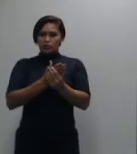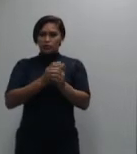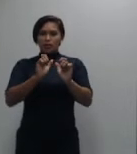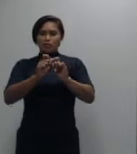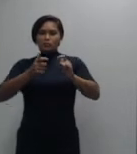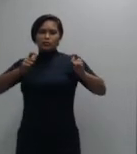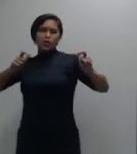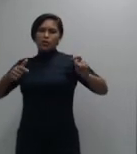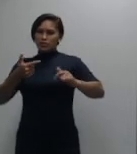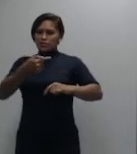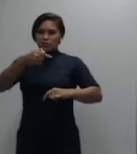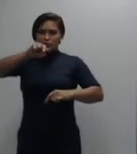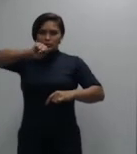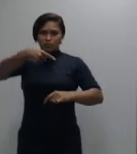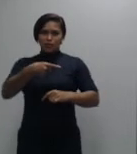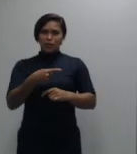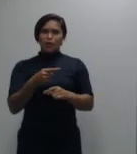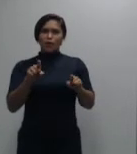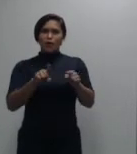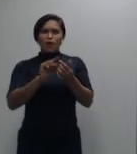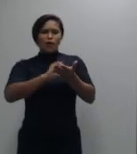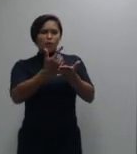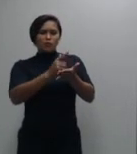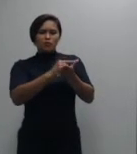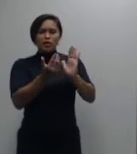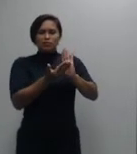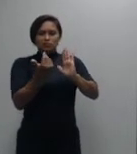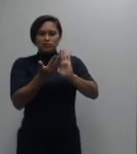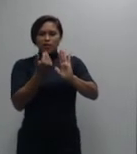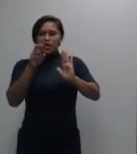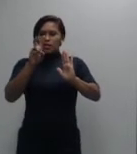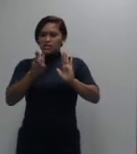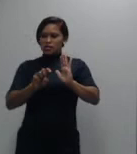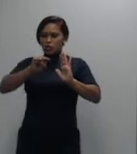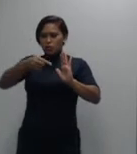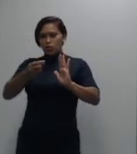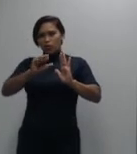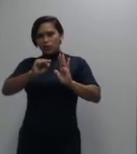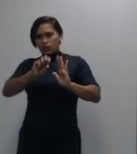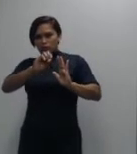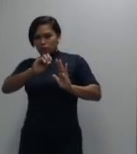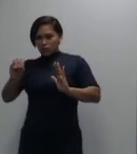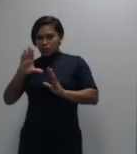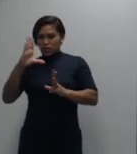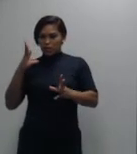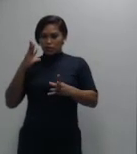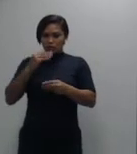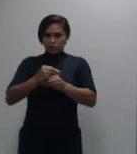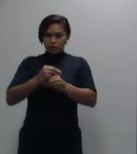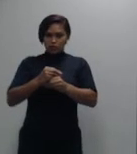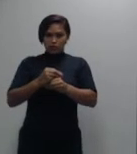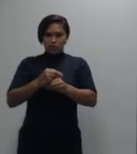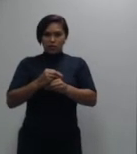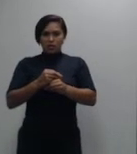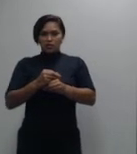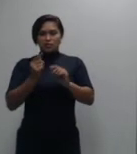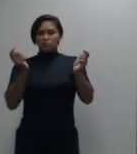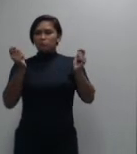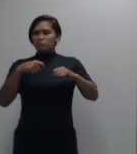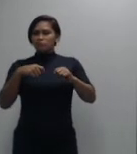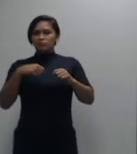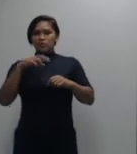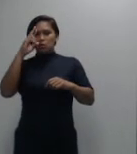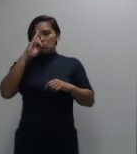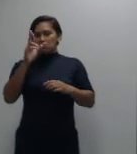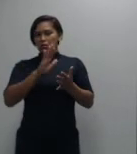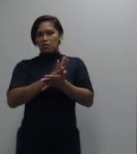47 mil horas abstraindo 5800 que foram juntadas Tem qualquer pertinência com o devido respeito